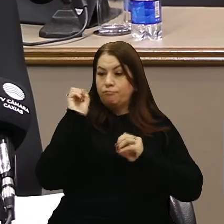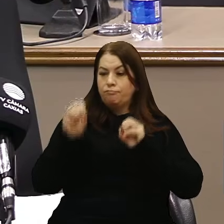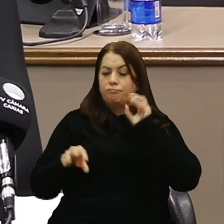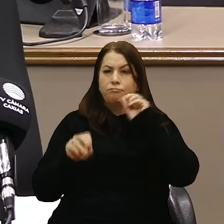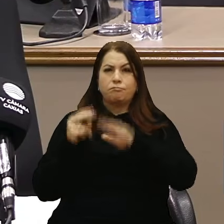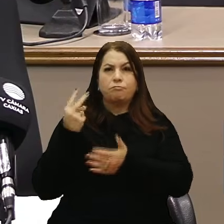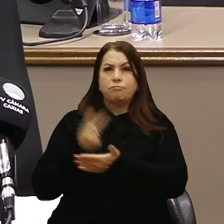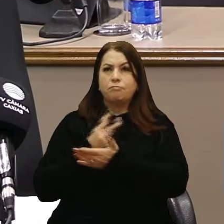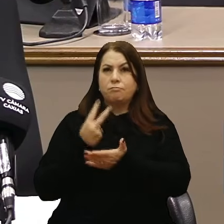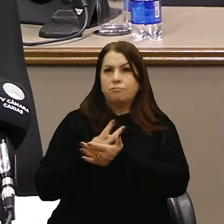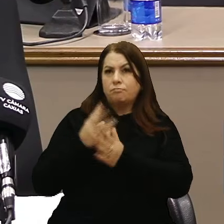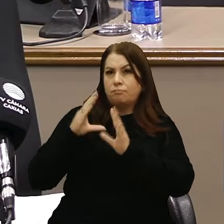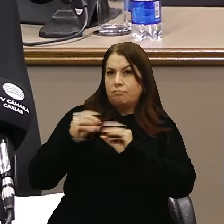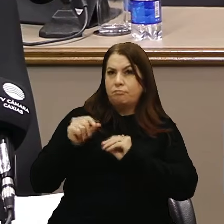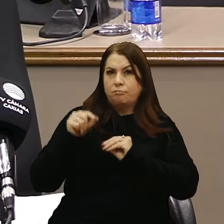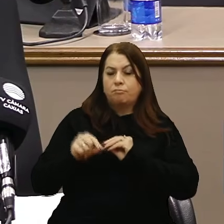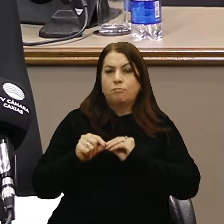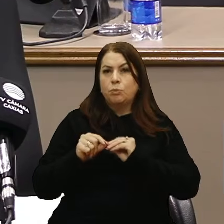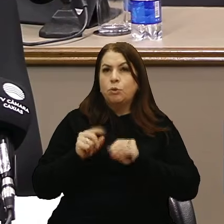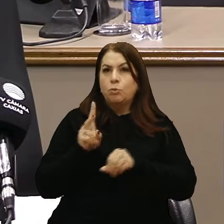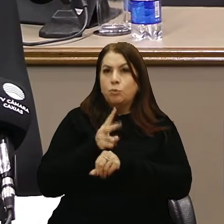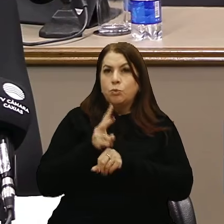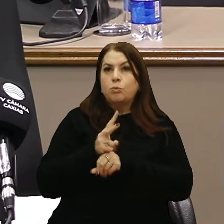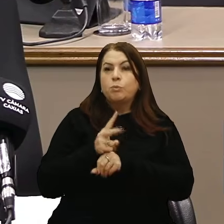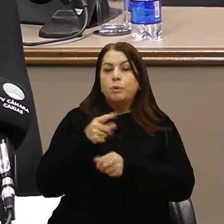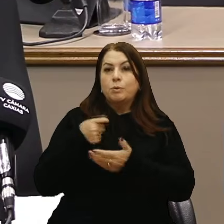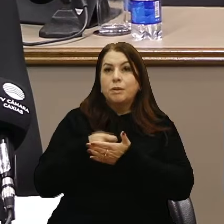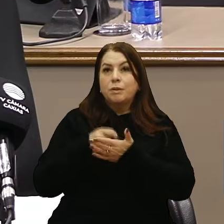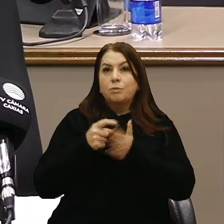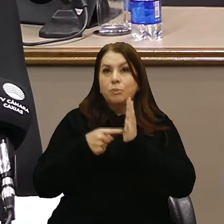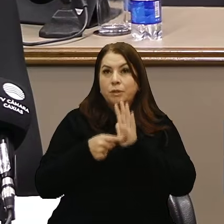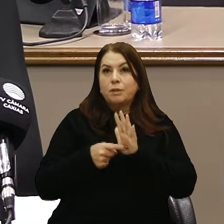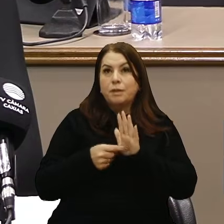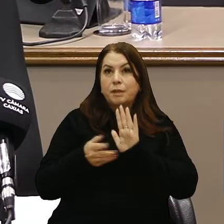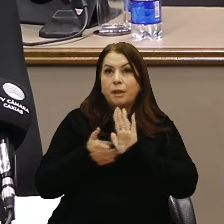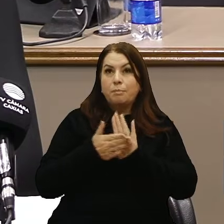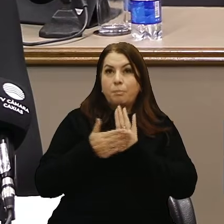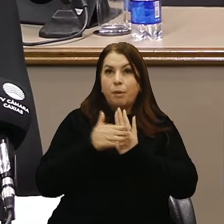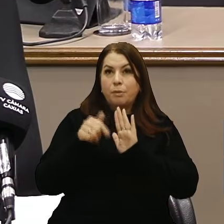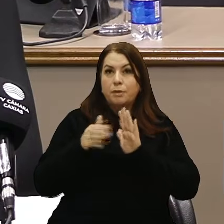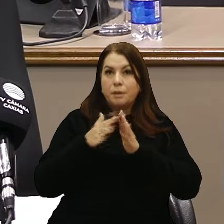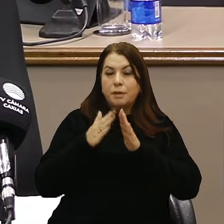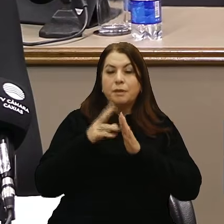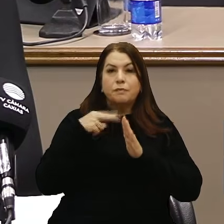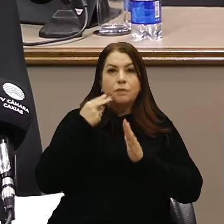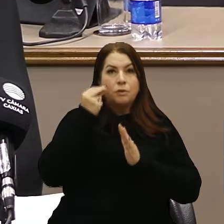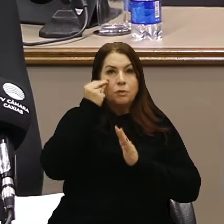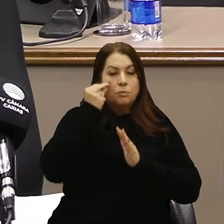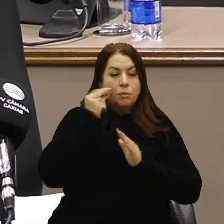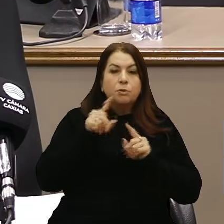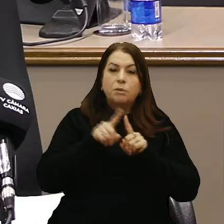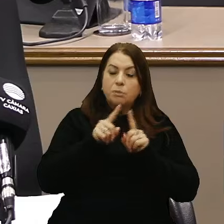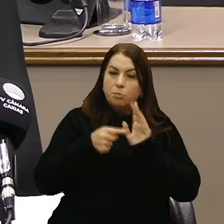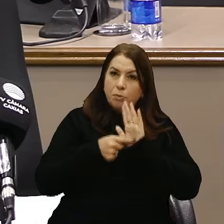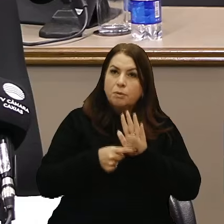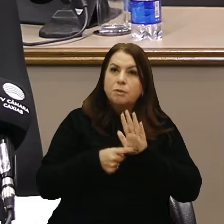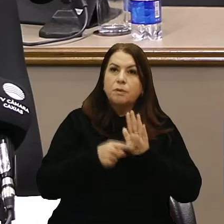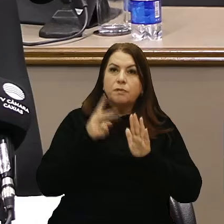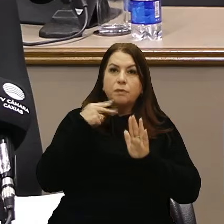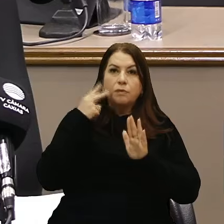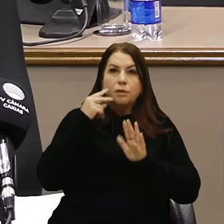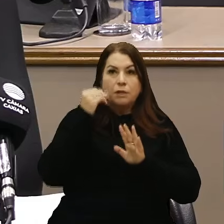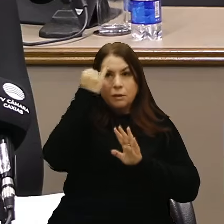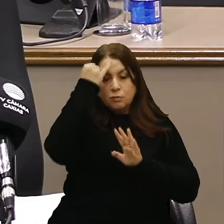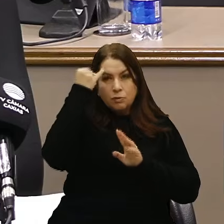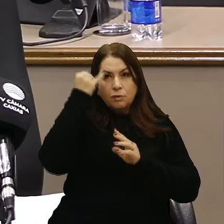regular à noite em Caxias do Sul, e é o que eu procuro, é o que eu tento trazer essas pautas aqui para essa casa, como o vereador Libardi traz também, o vereador